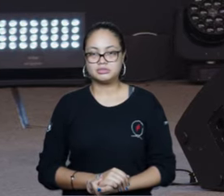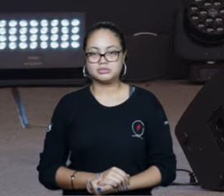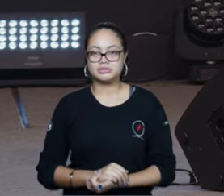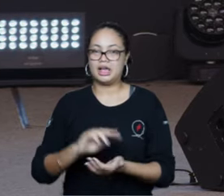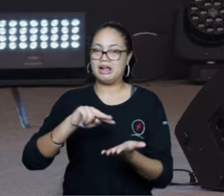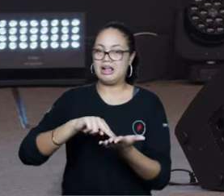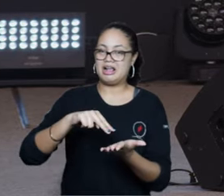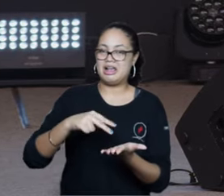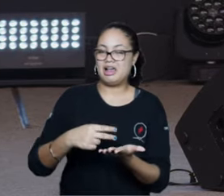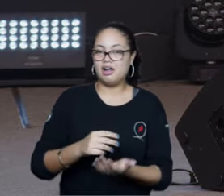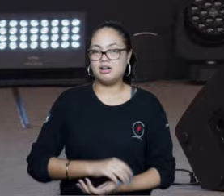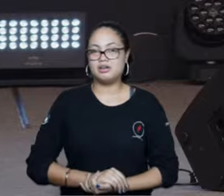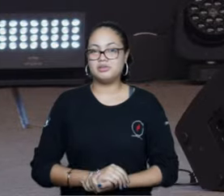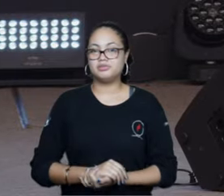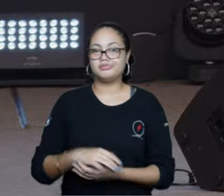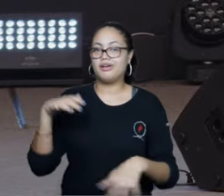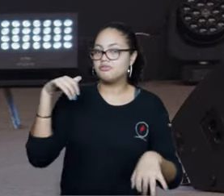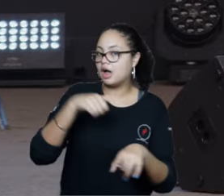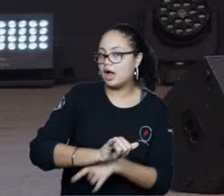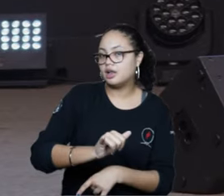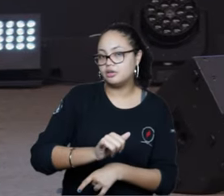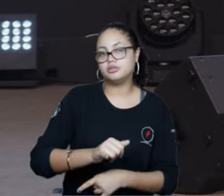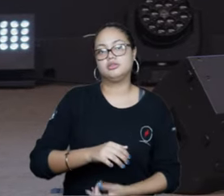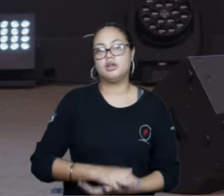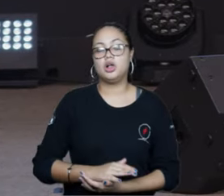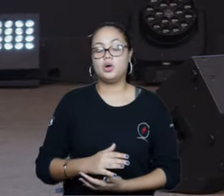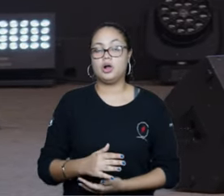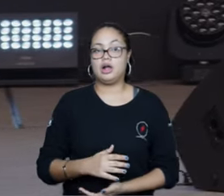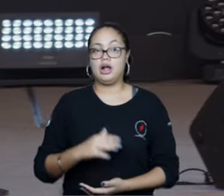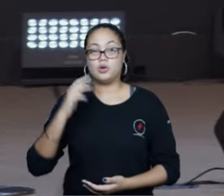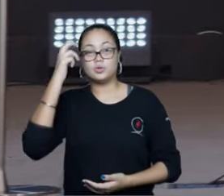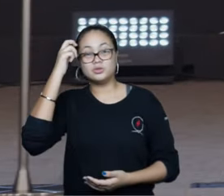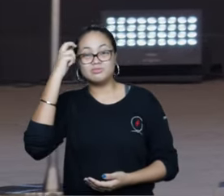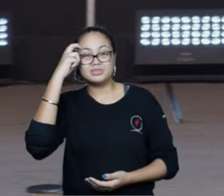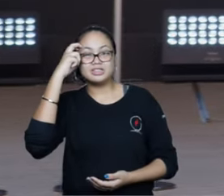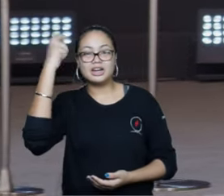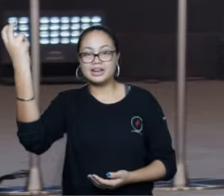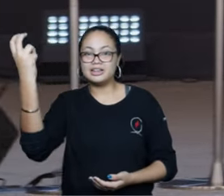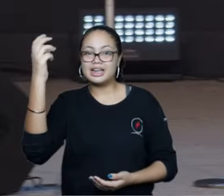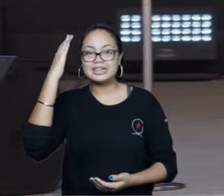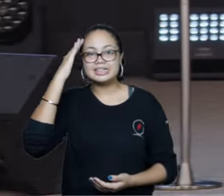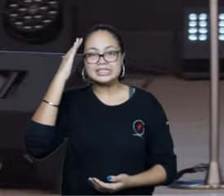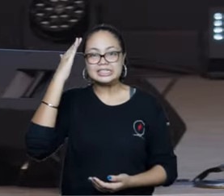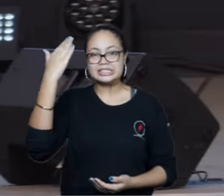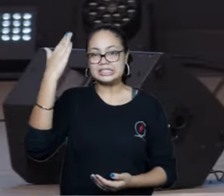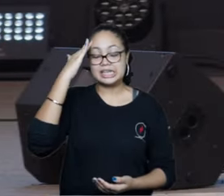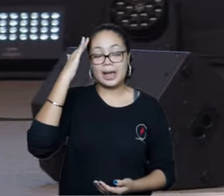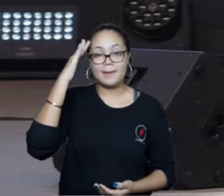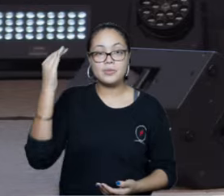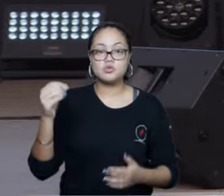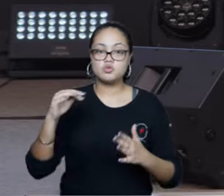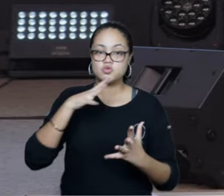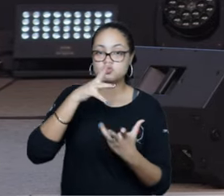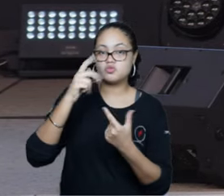caído o outro considerado dos caras mais inteligentes e sábios do mundo evangélico